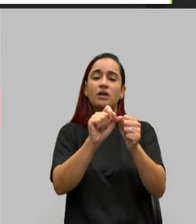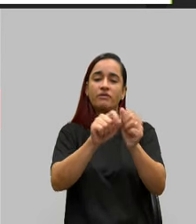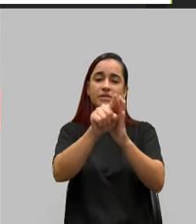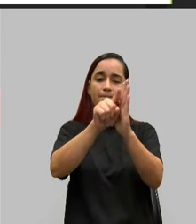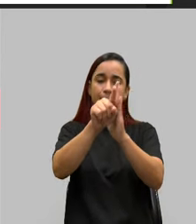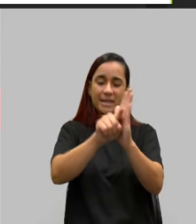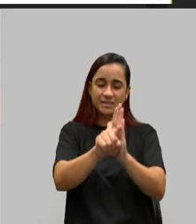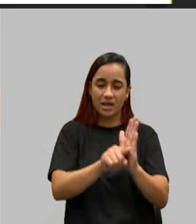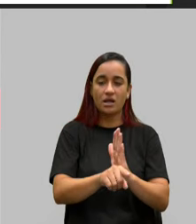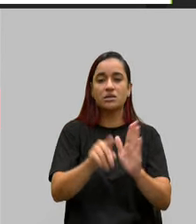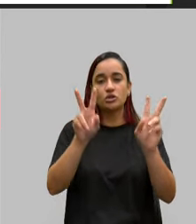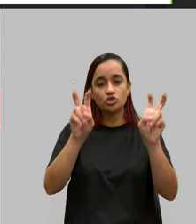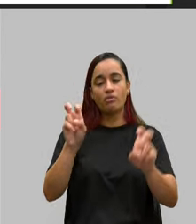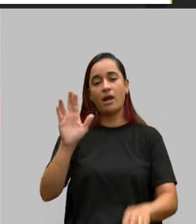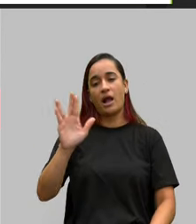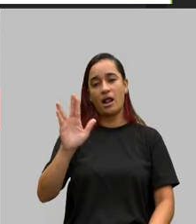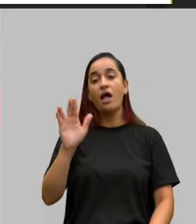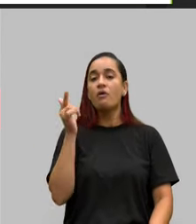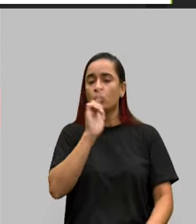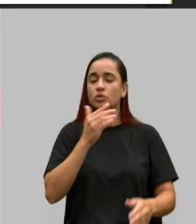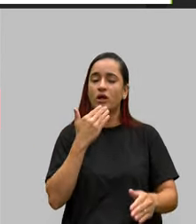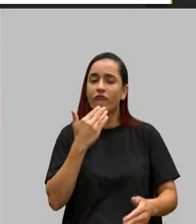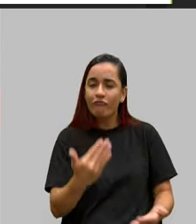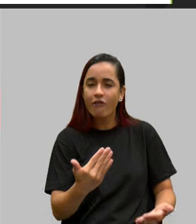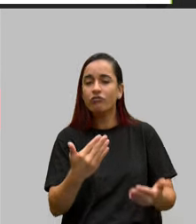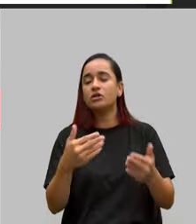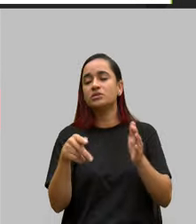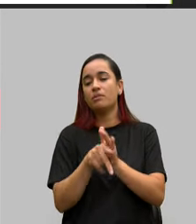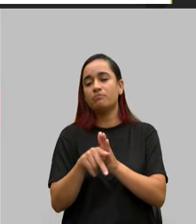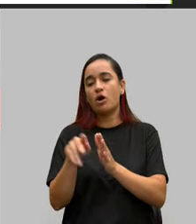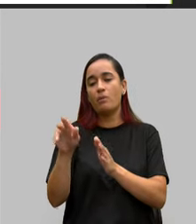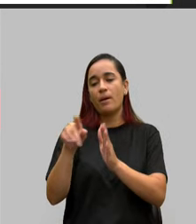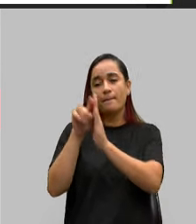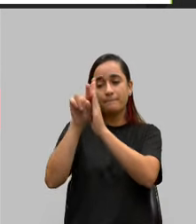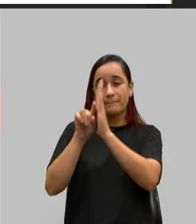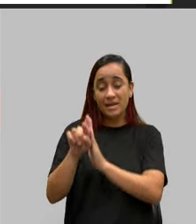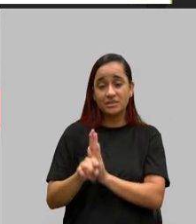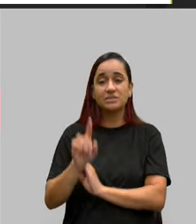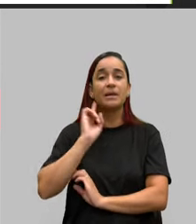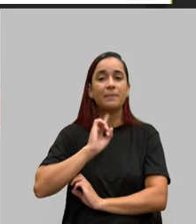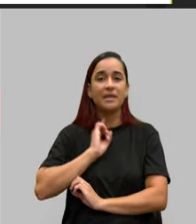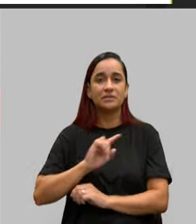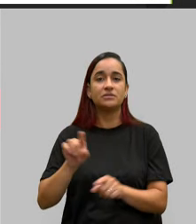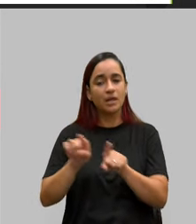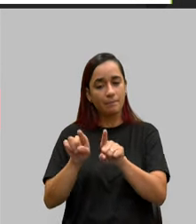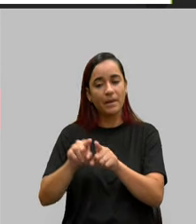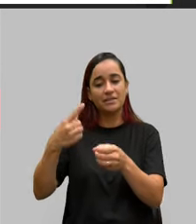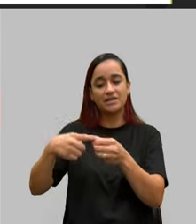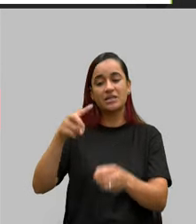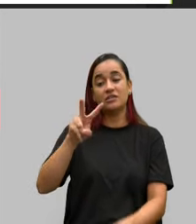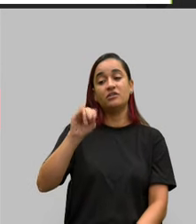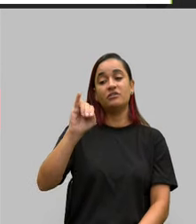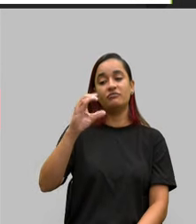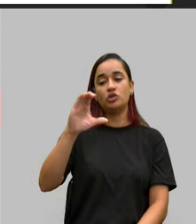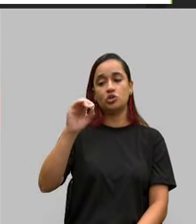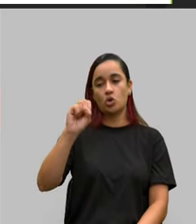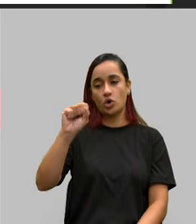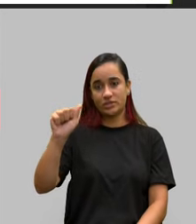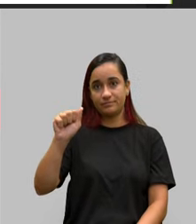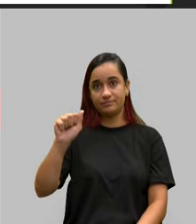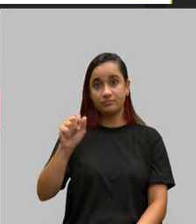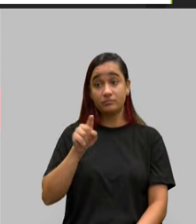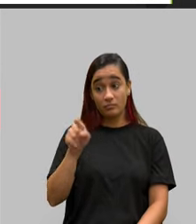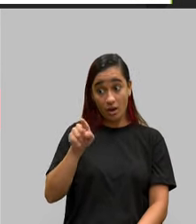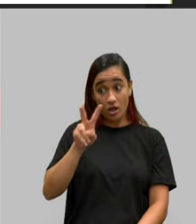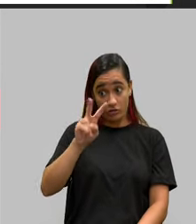ainda mais as pesquisas da Universidade Federal de Viçosa Universidade Federal de Viçosa que há C ou se